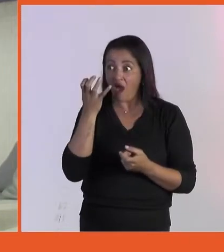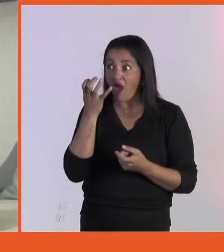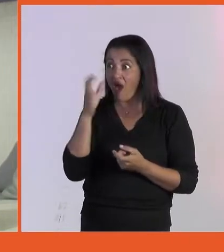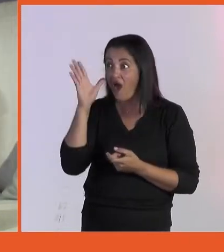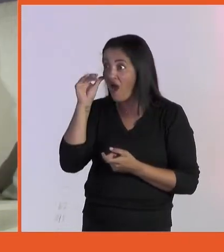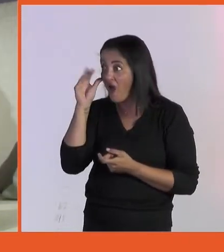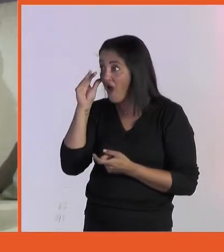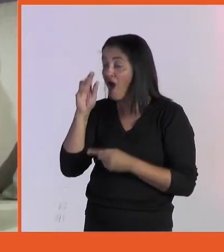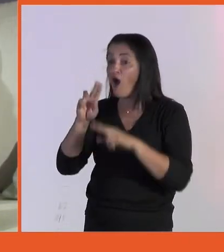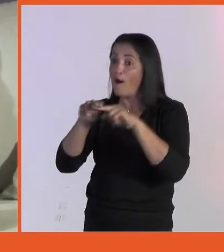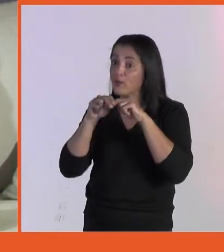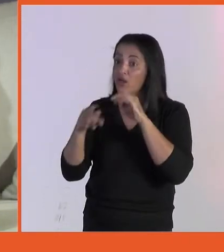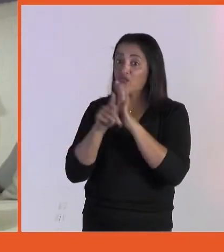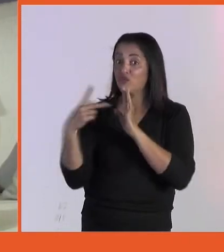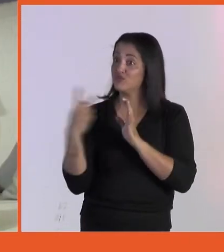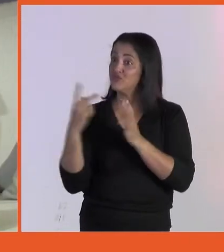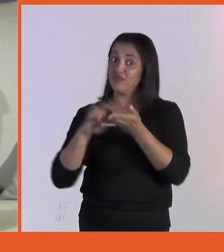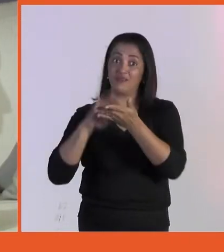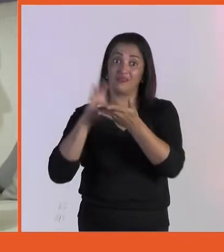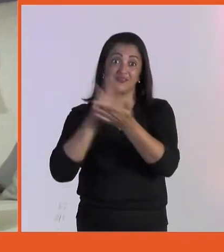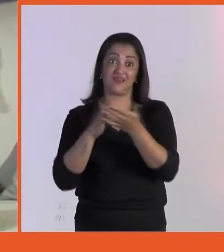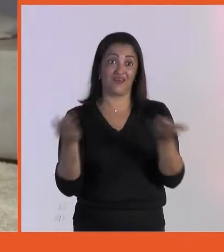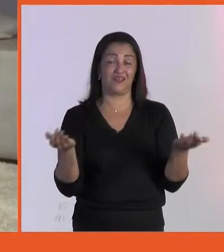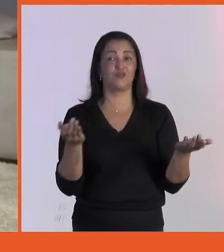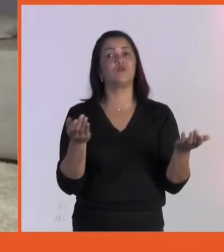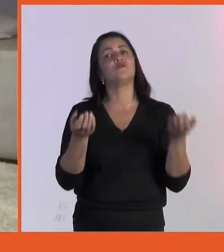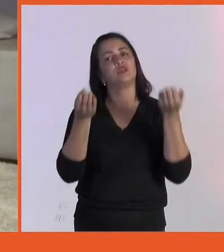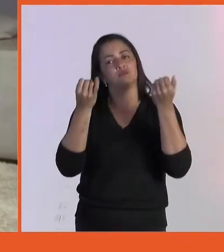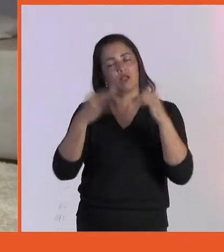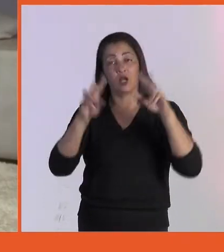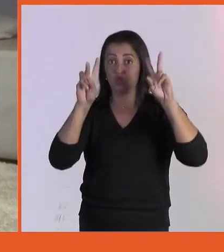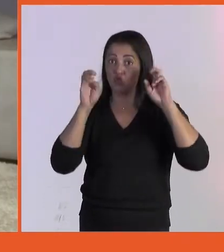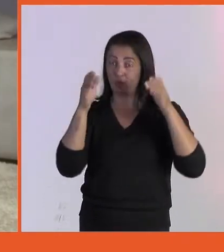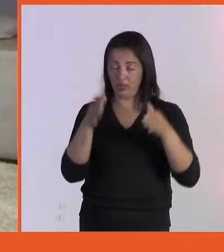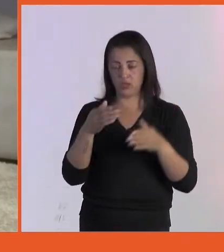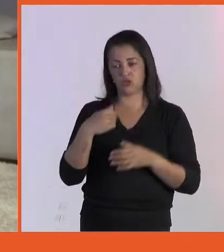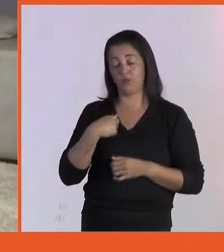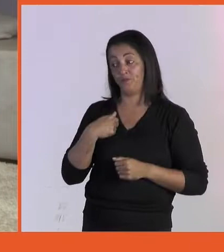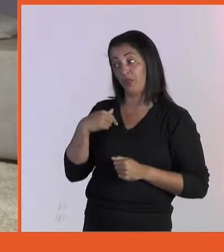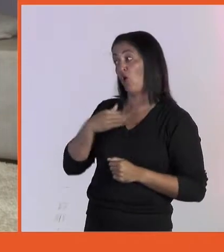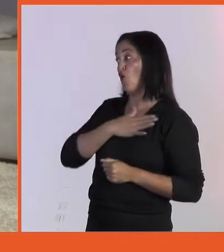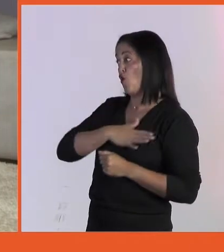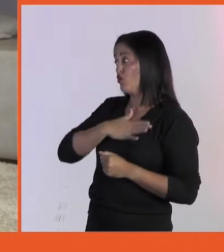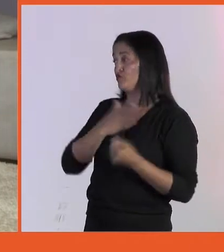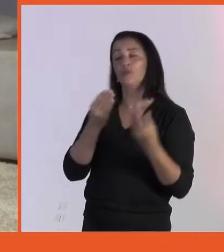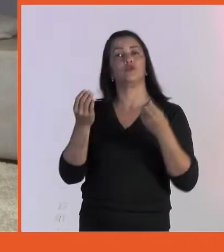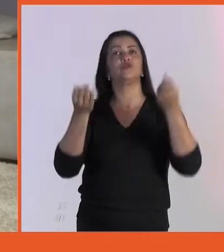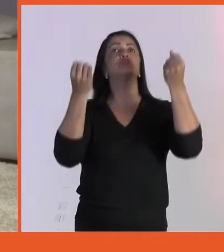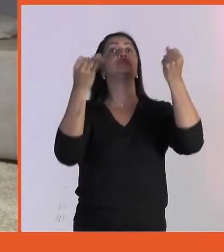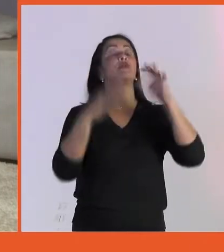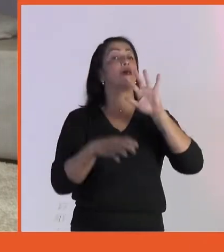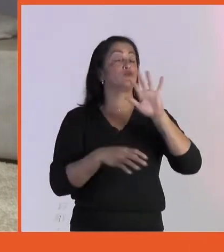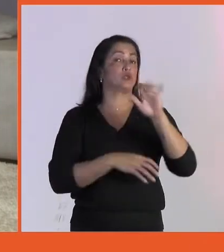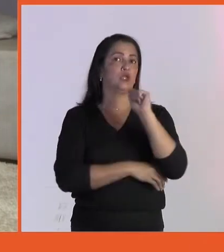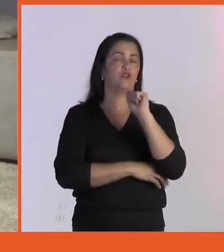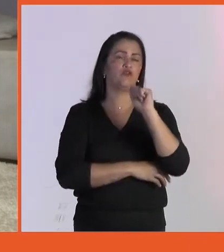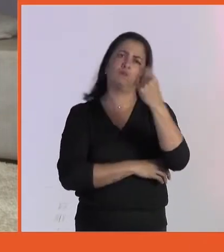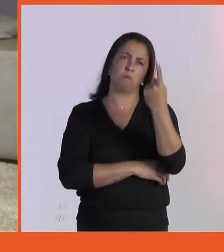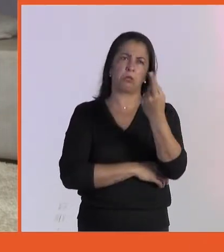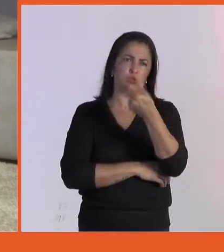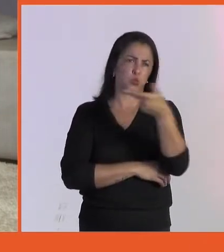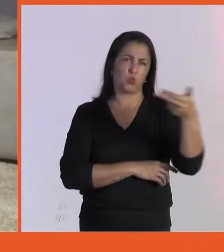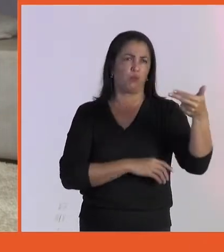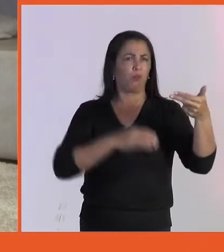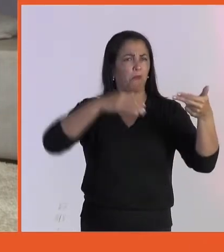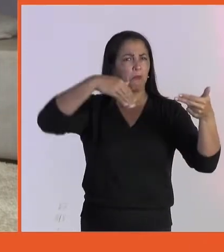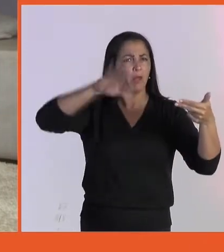disso. E é legal também falar sobre isso. Eu gosto muito de dizer o seguinte. Uma das coisas que vai